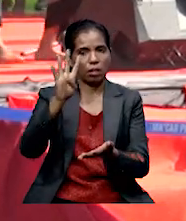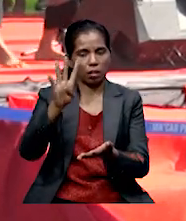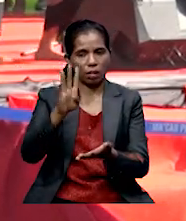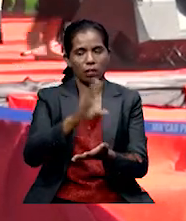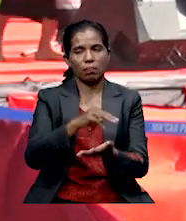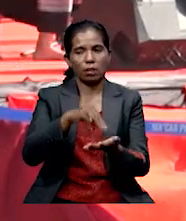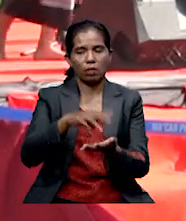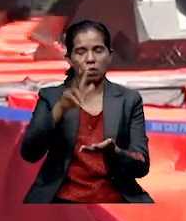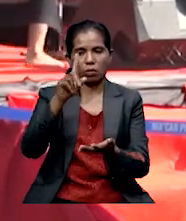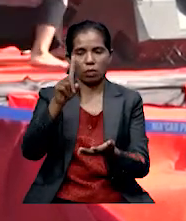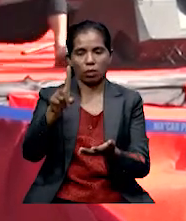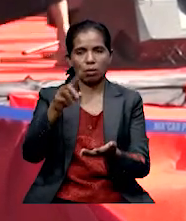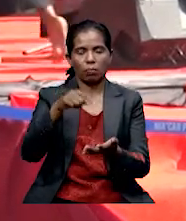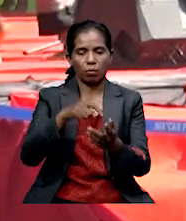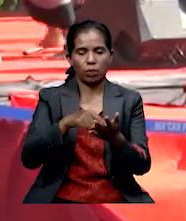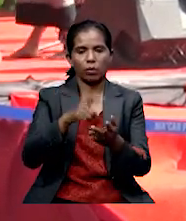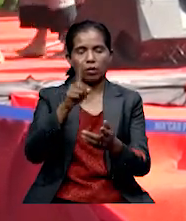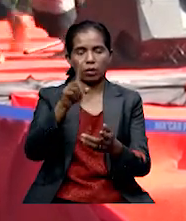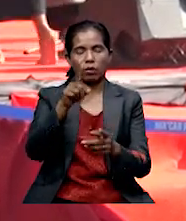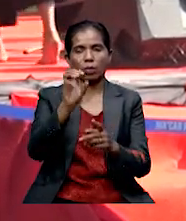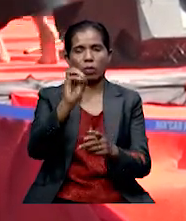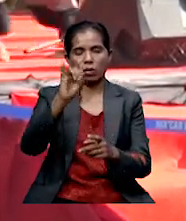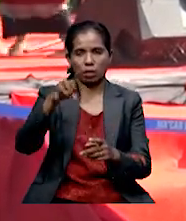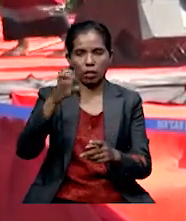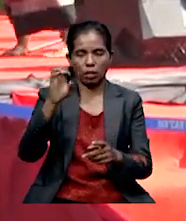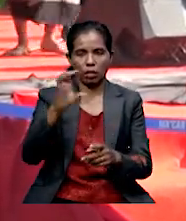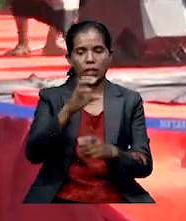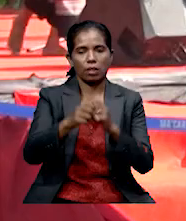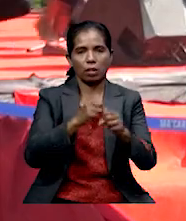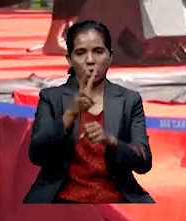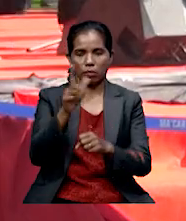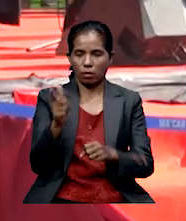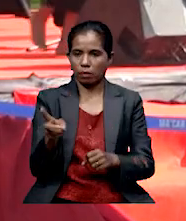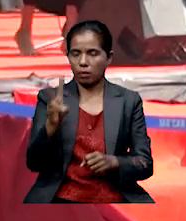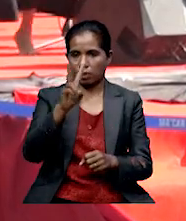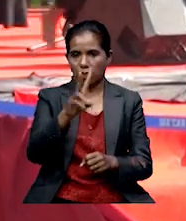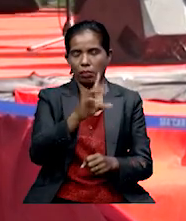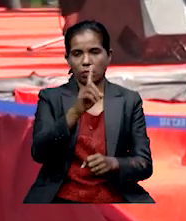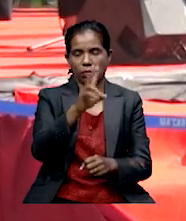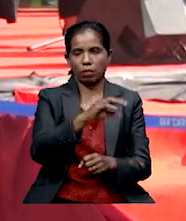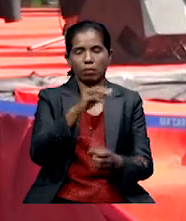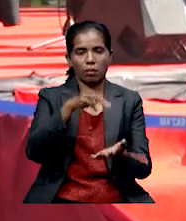Milhão Tolo Ponto Ida, Rússia Orçamento Geral Estado, Ringrua Rua Nulu Resingrua, no quase